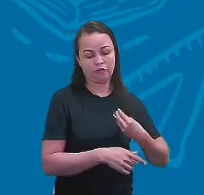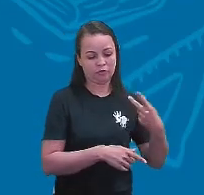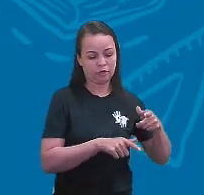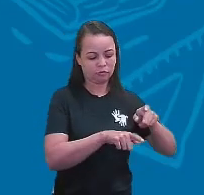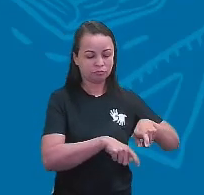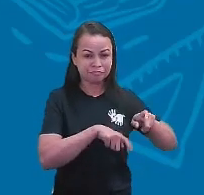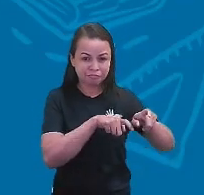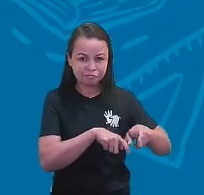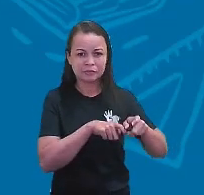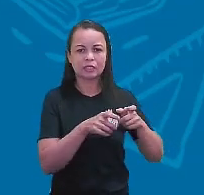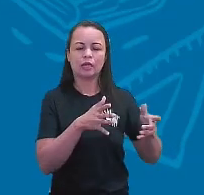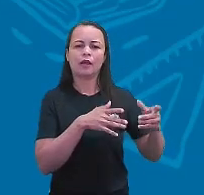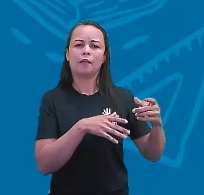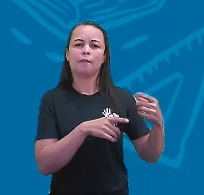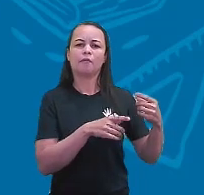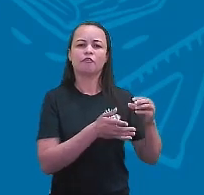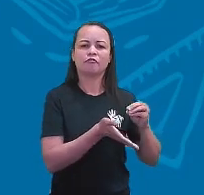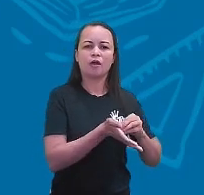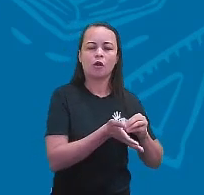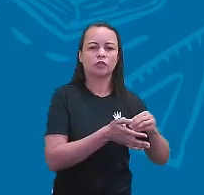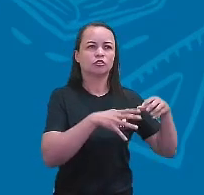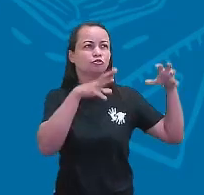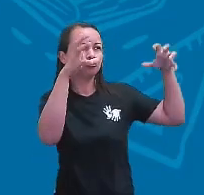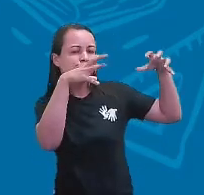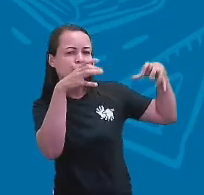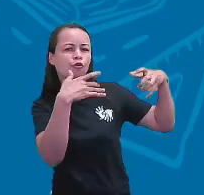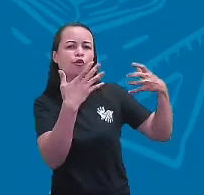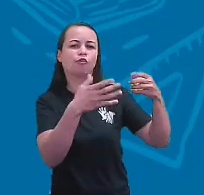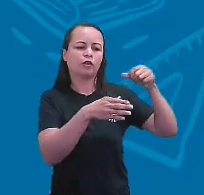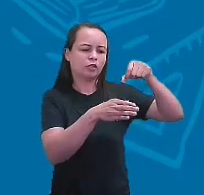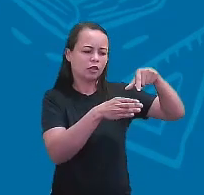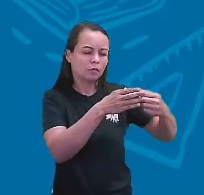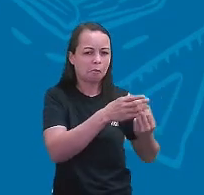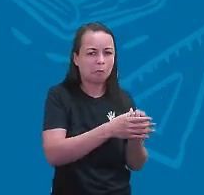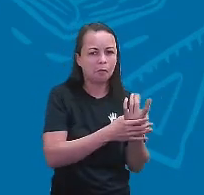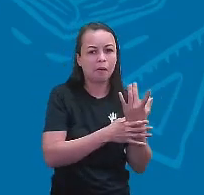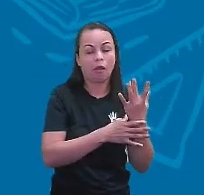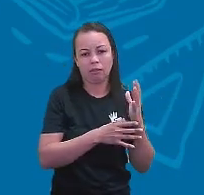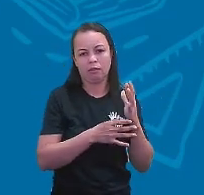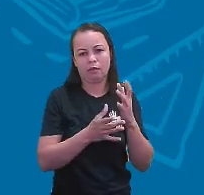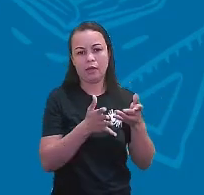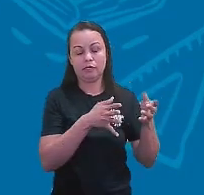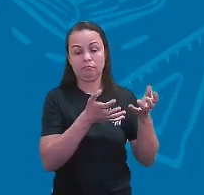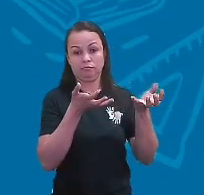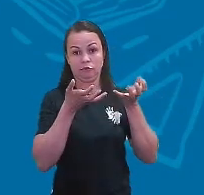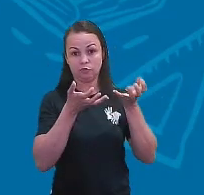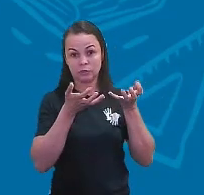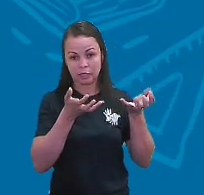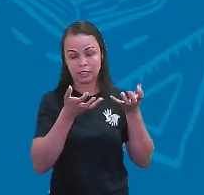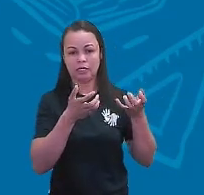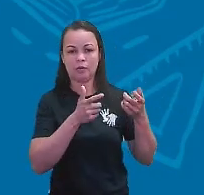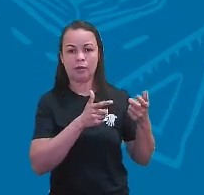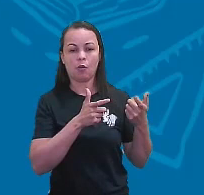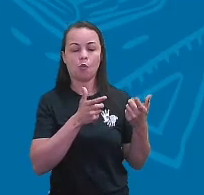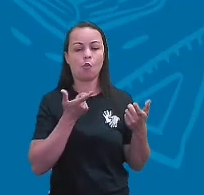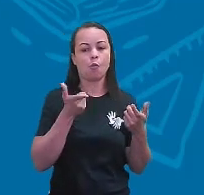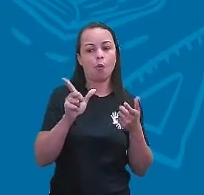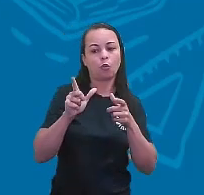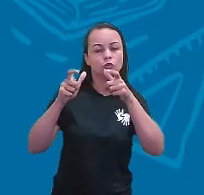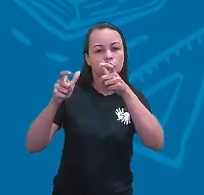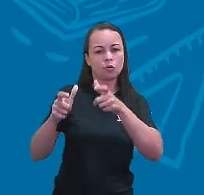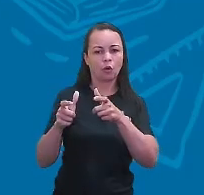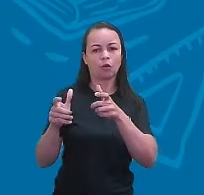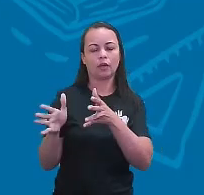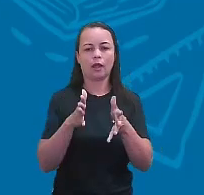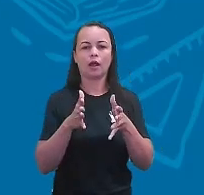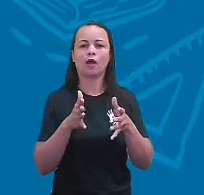das chuvas, não se tinha água para plantar, não se tinha condições para plantar. Então, eles não iam ficar ali, eles queriam ir para outro local e